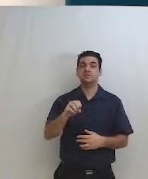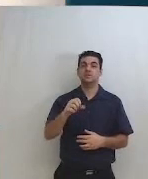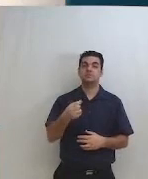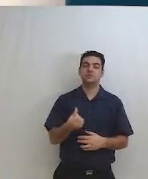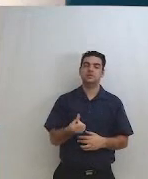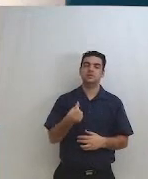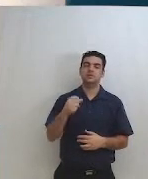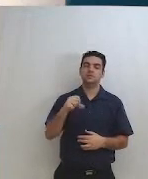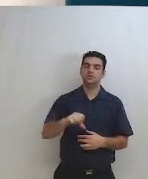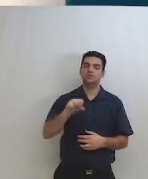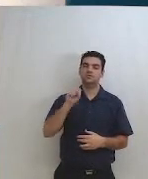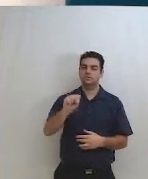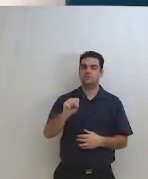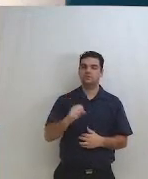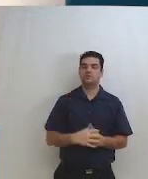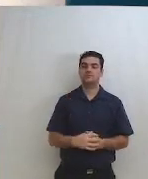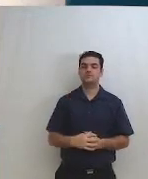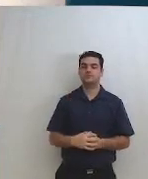senhor presidente.